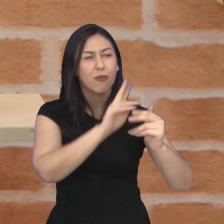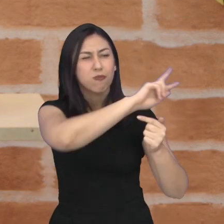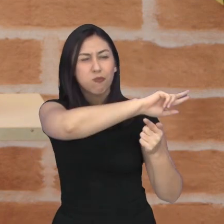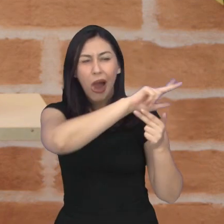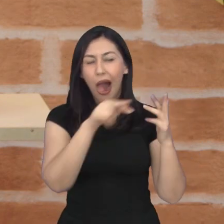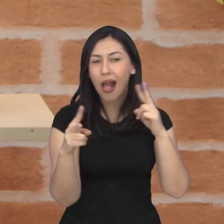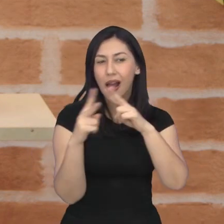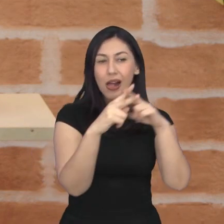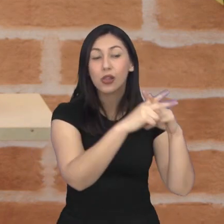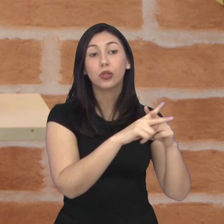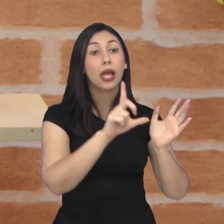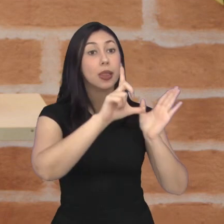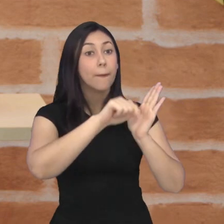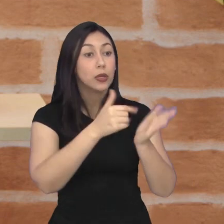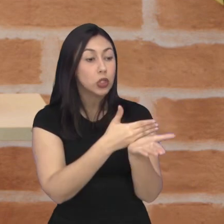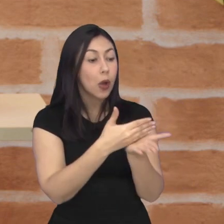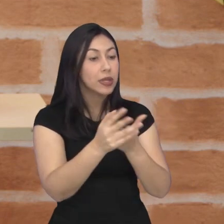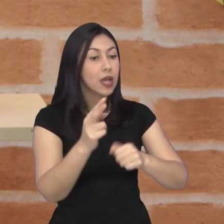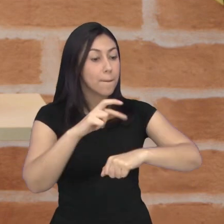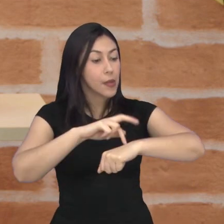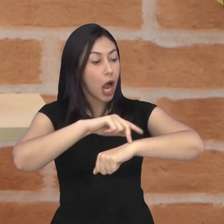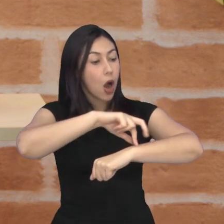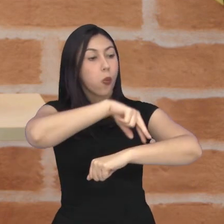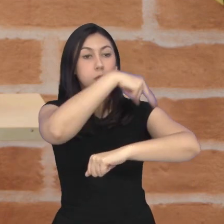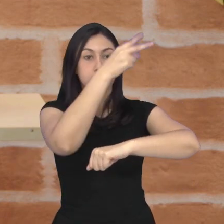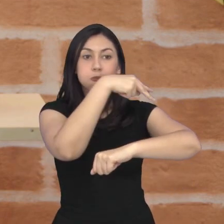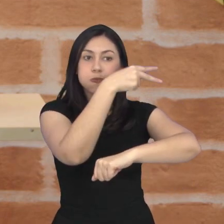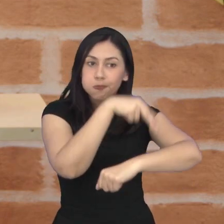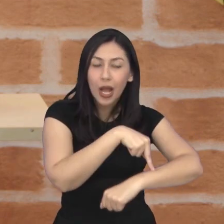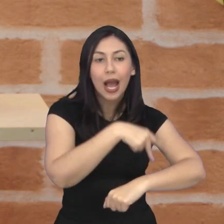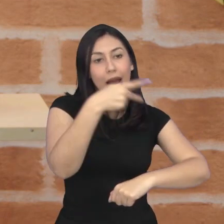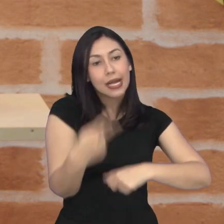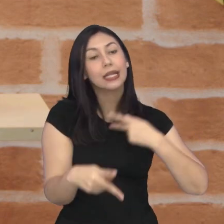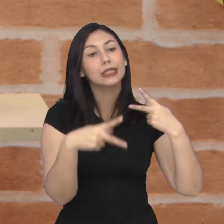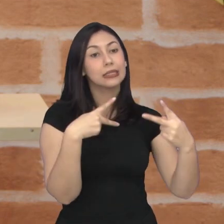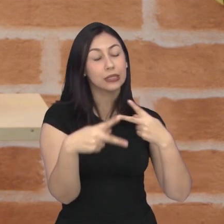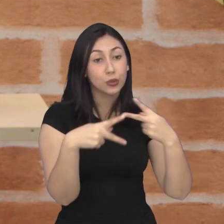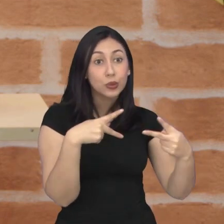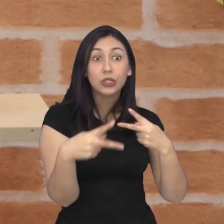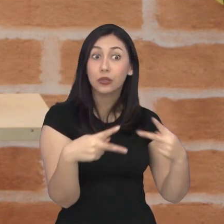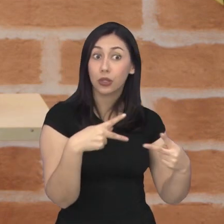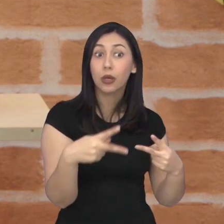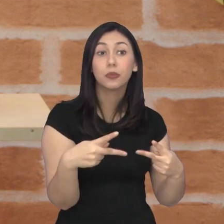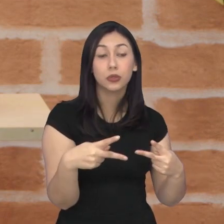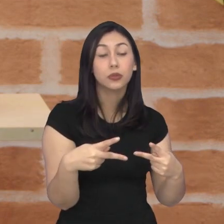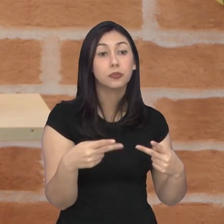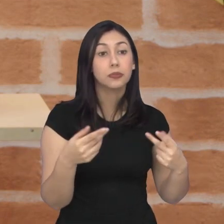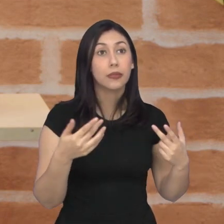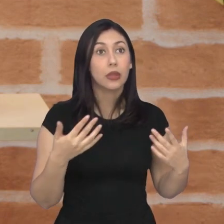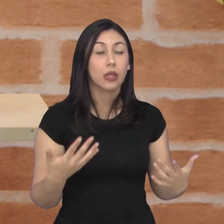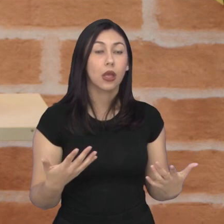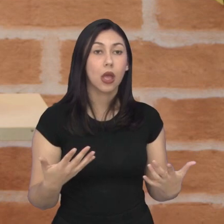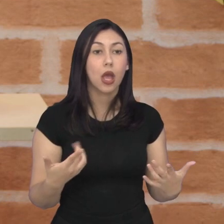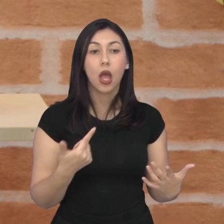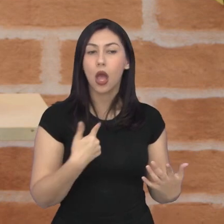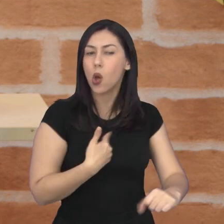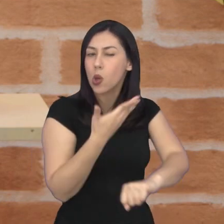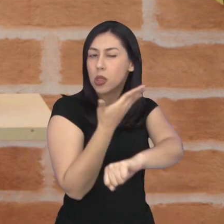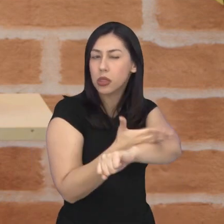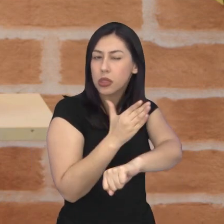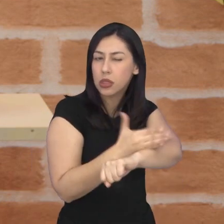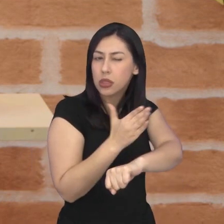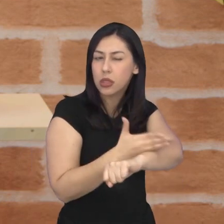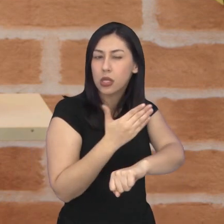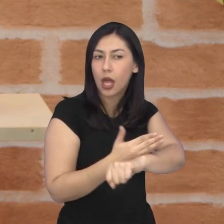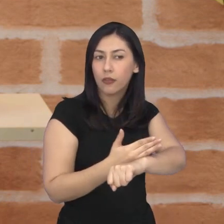na ginástica olímpica, onde foi a minha grande base aqui em São José dos Campos, que foi a ginástica artística hoje, né? Eu